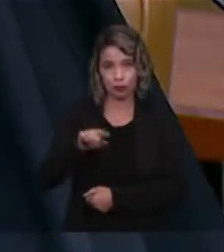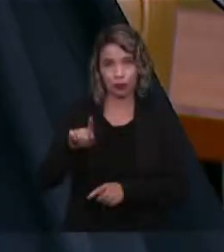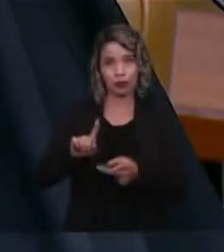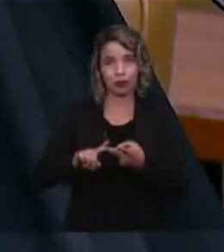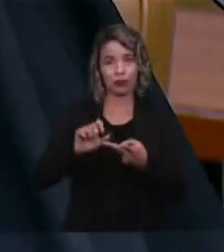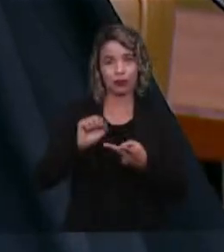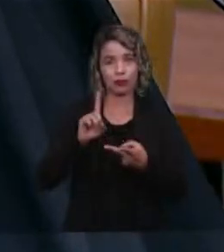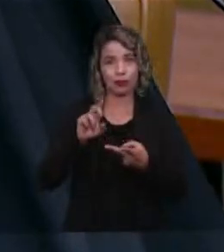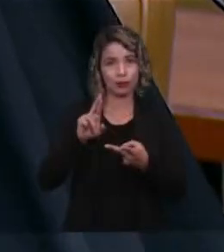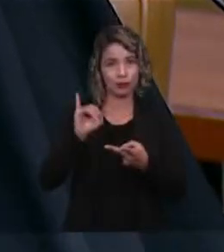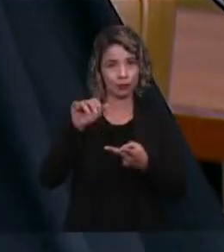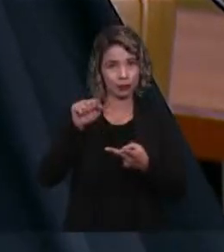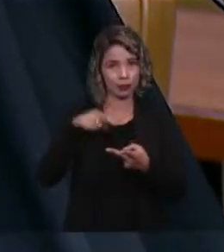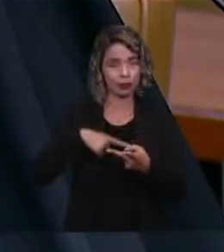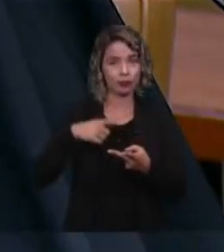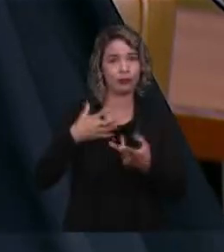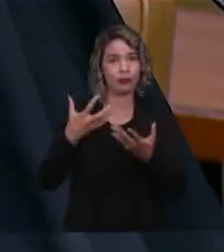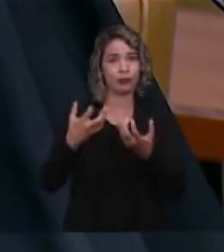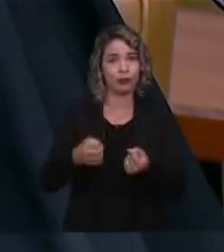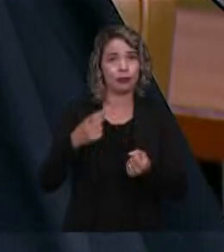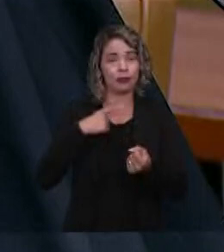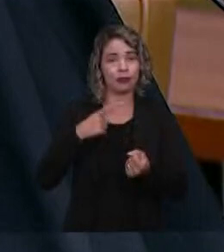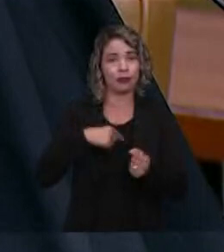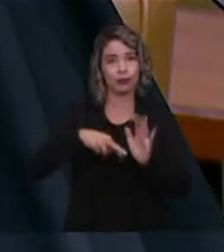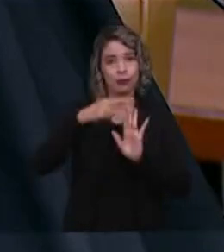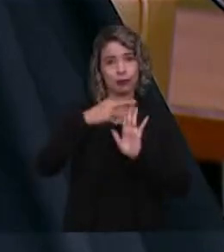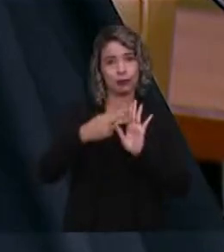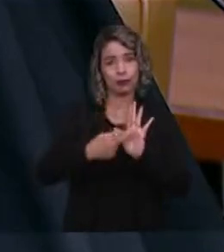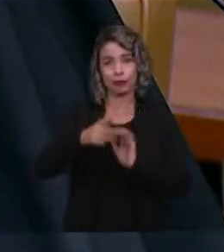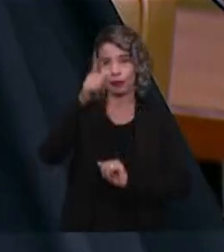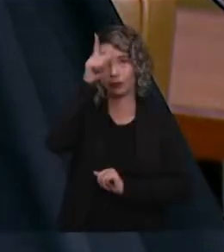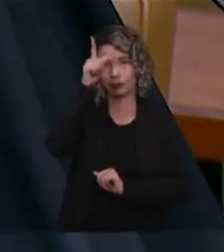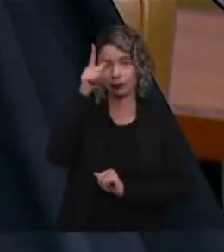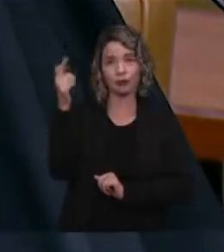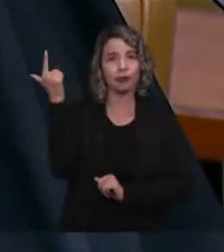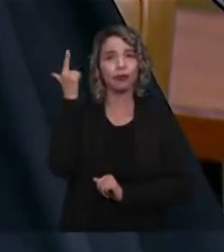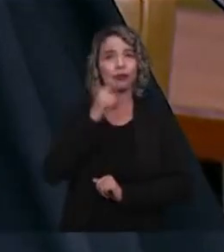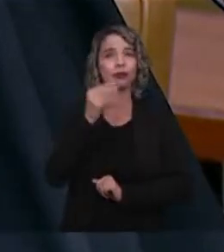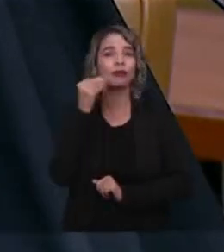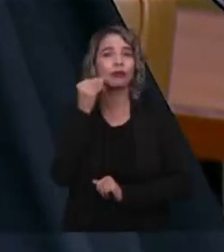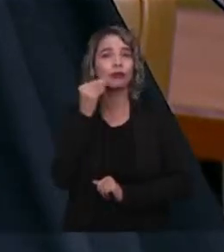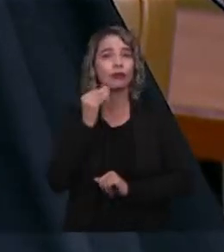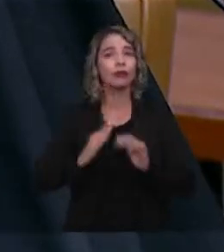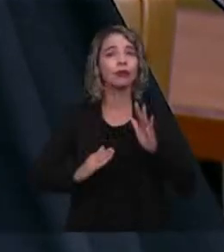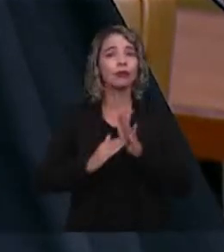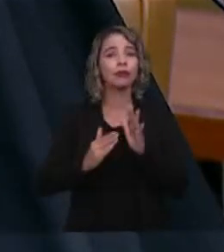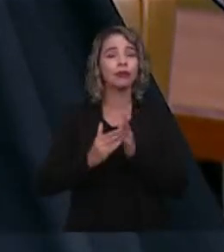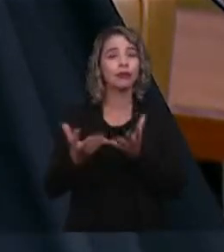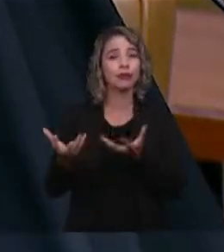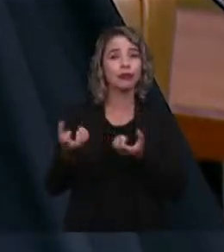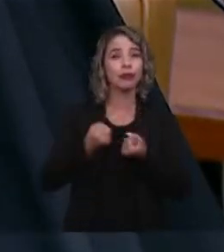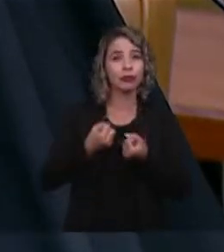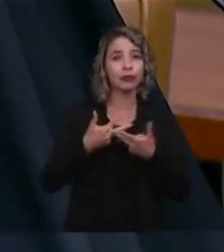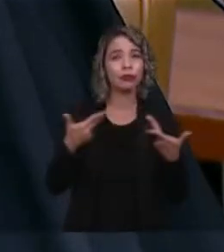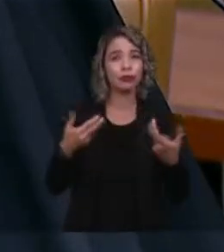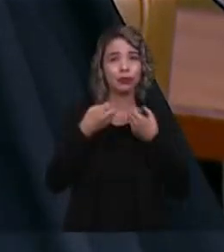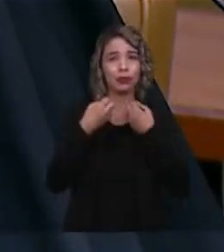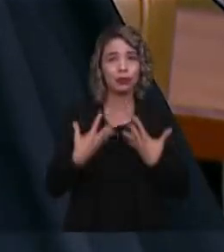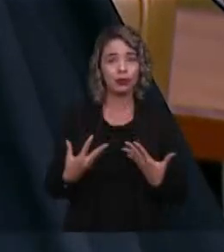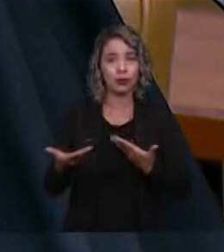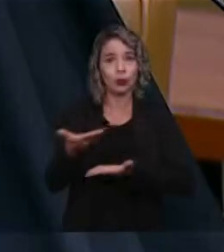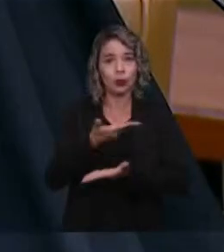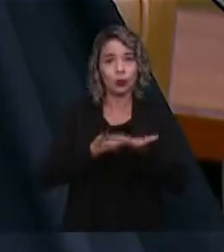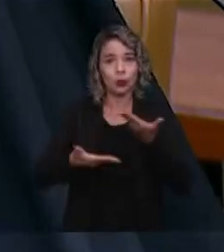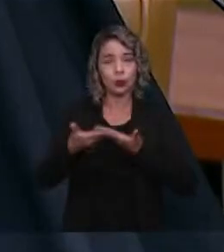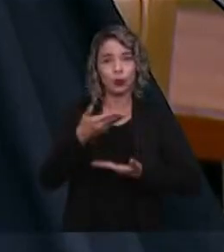que a doutrina alemã e os tribunais têm tentado resolver essa indeterminação normativa do limite de recebimento indevido de vantagem,